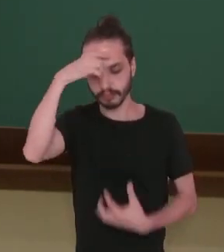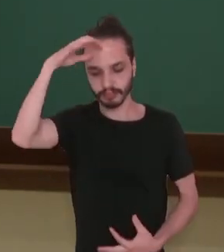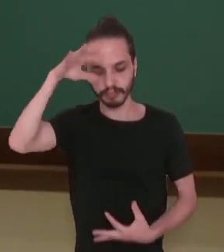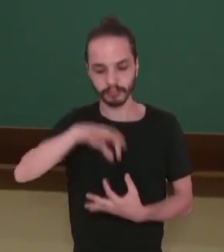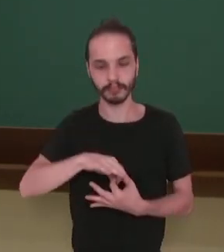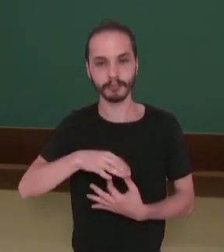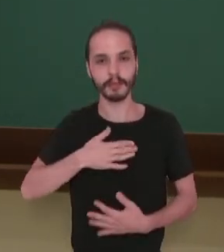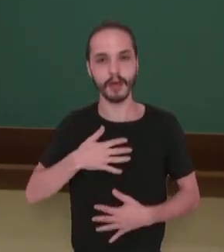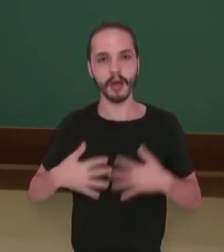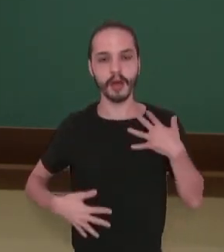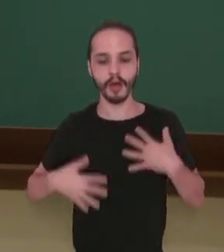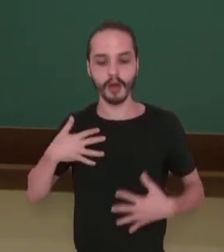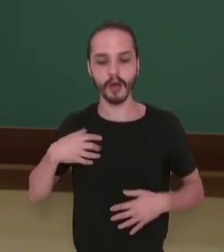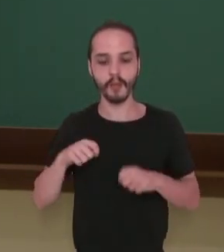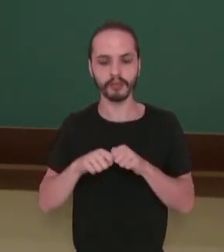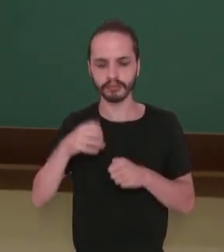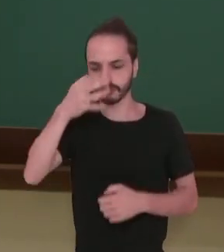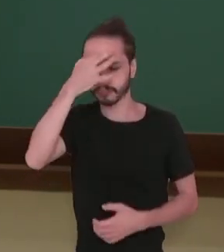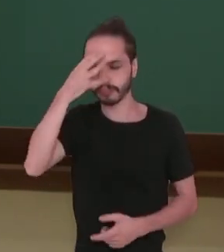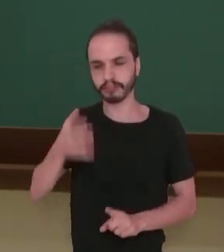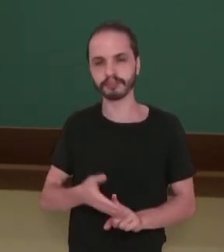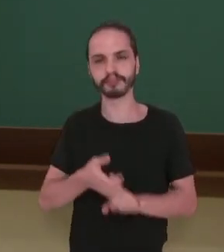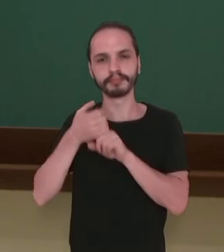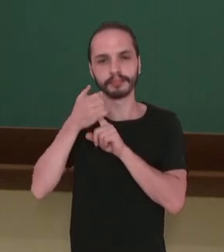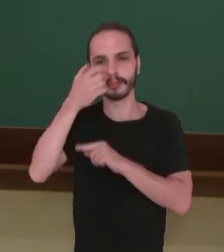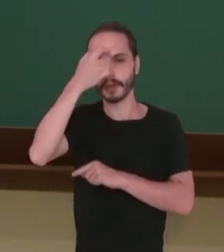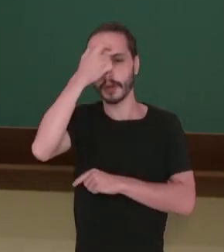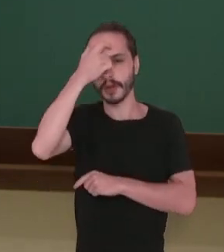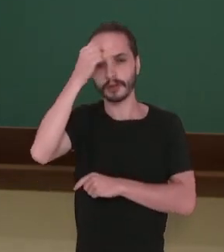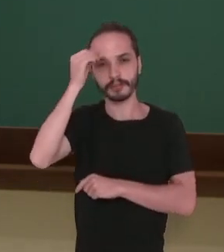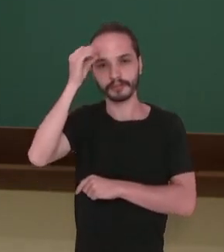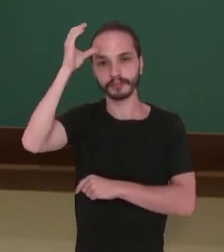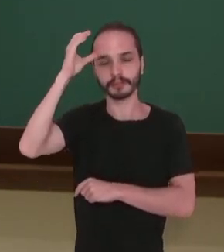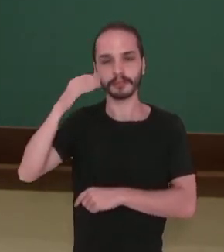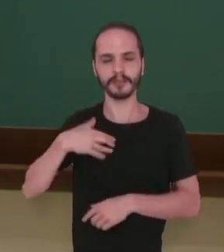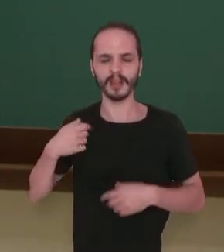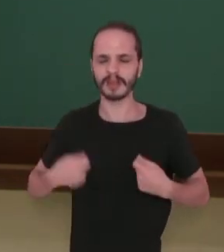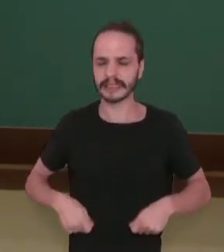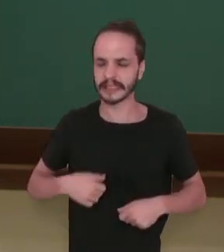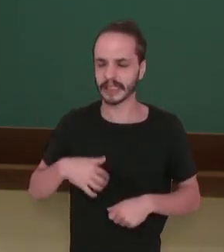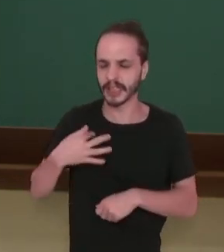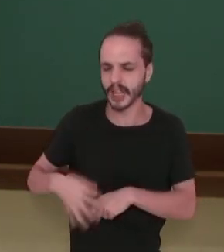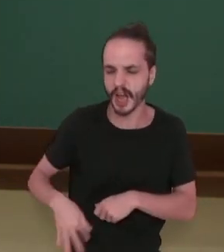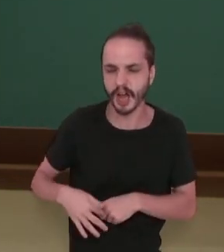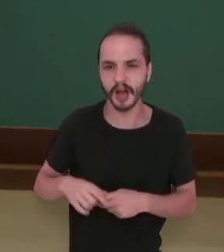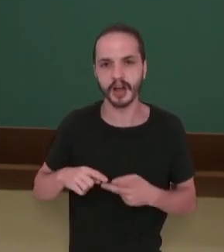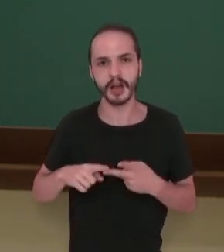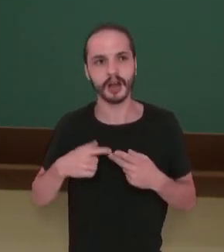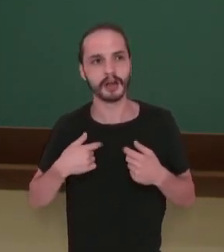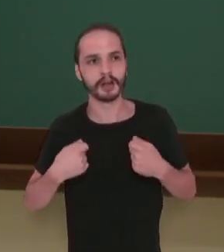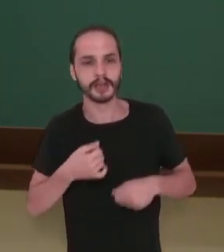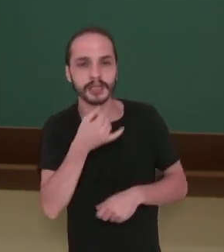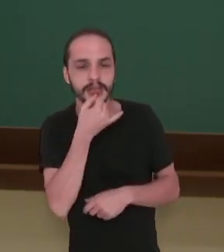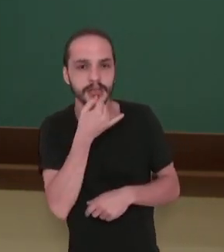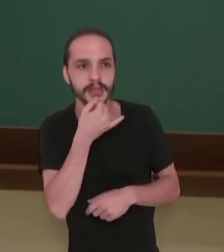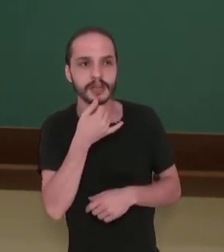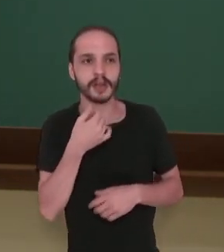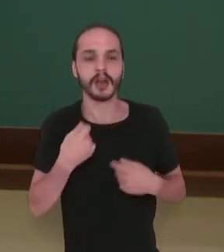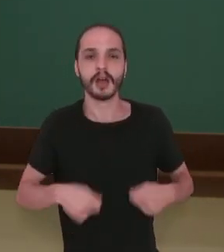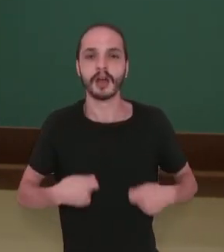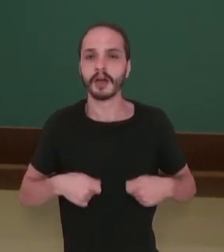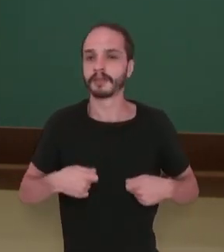corpo está fazendo naquele momento. Ah, eu preciso expressar dor. Eu preciso expressar choro.